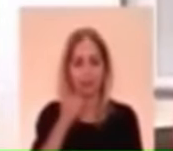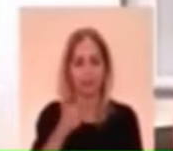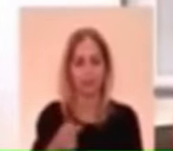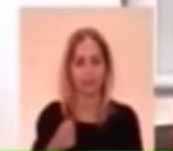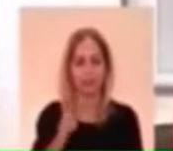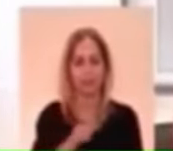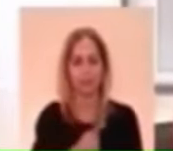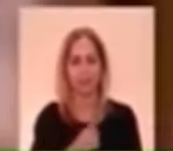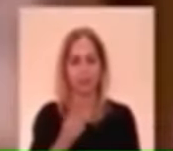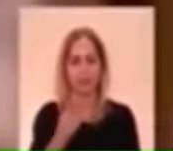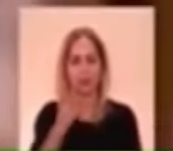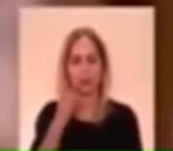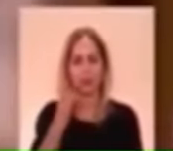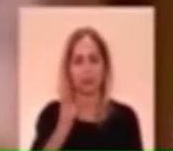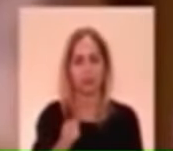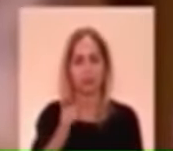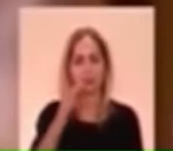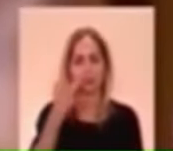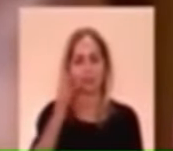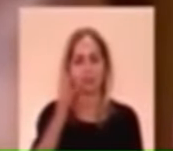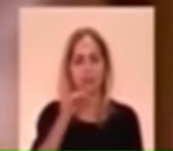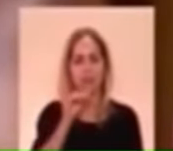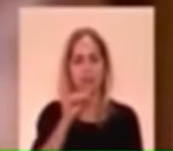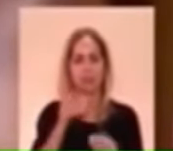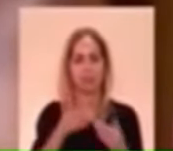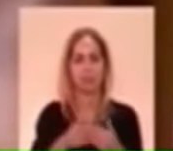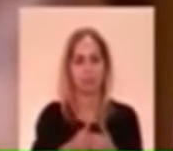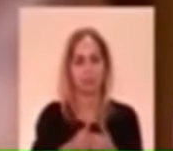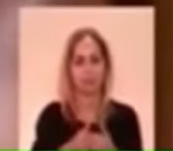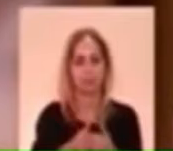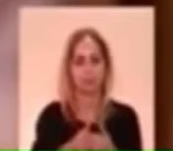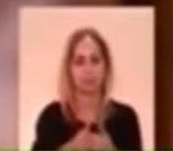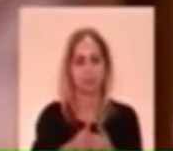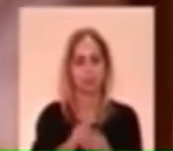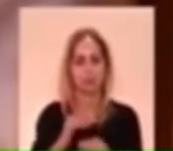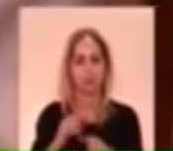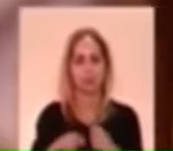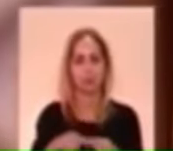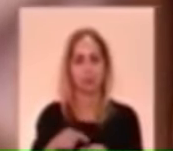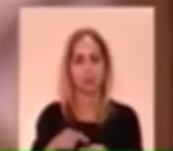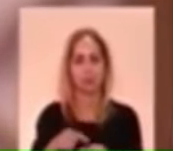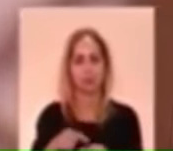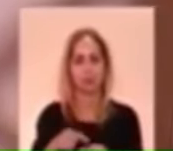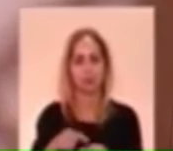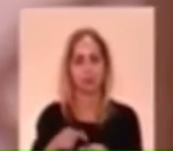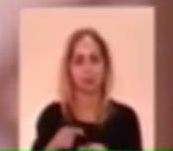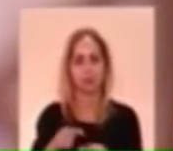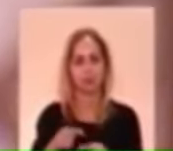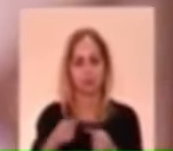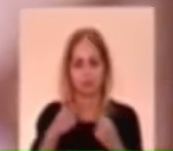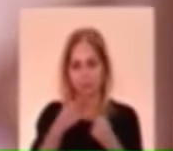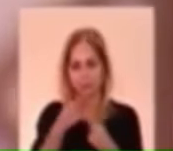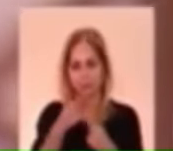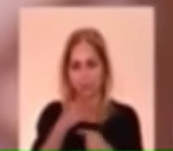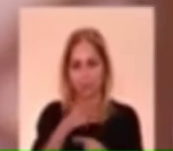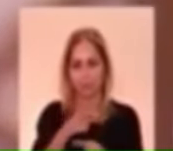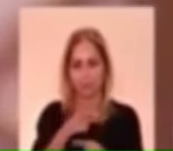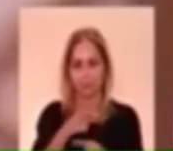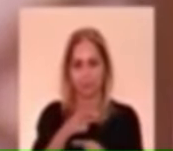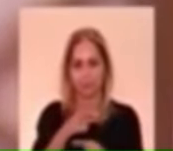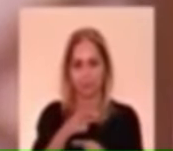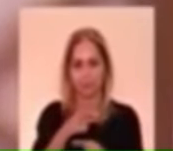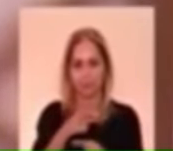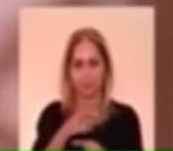total da Justiça portuguesa como é que comenta este género de afirmações que tentam a priori e estabelecer o